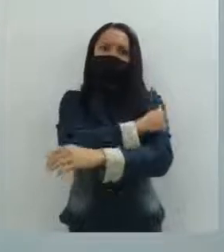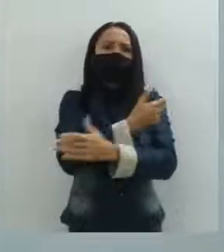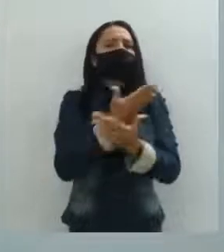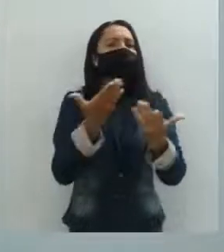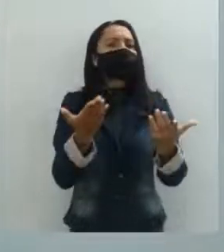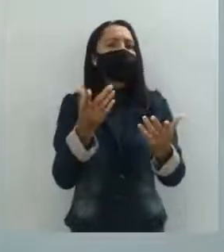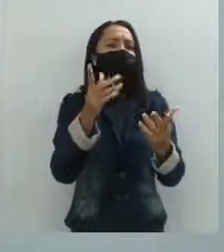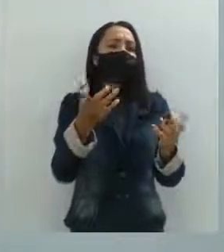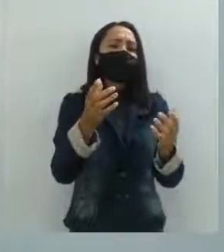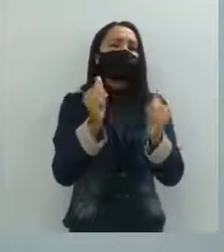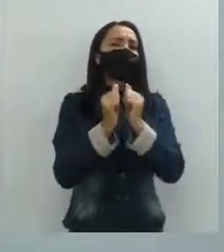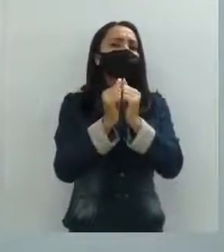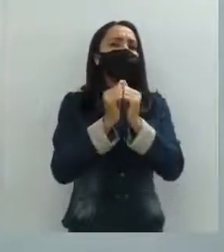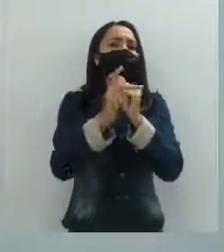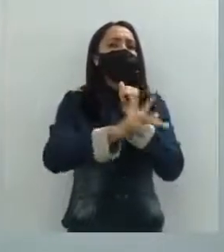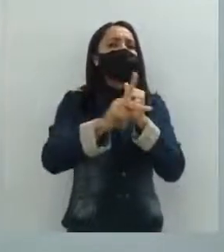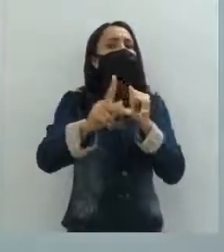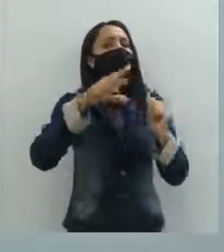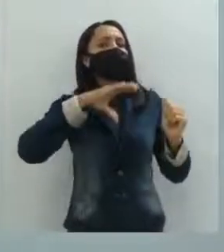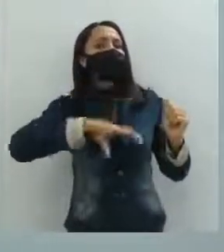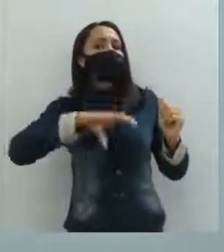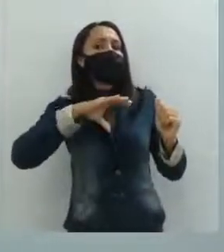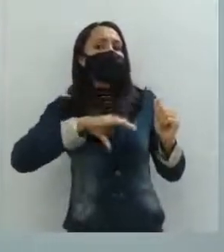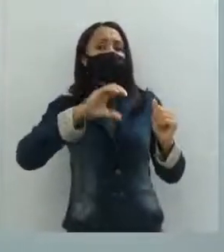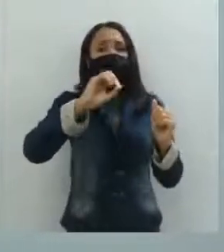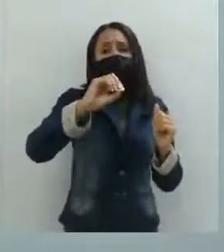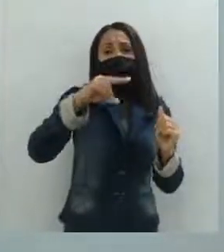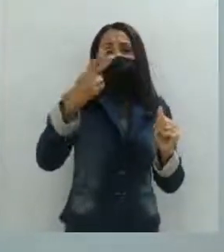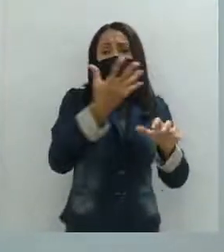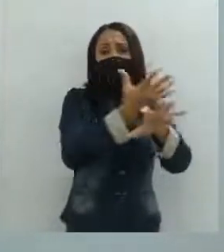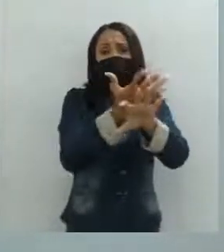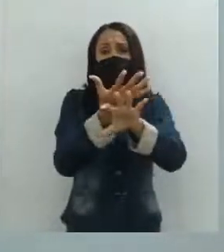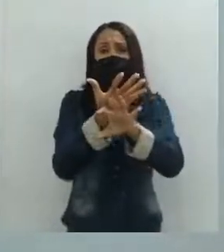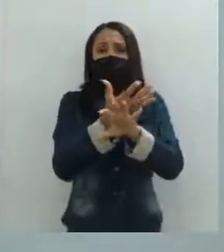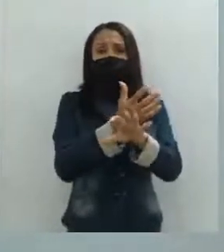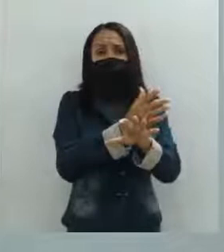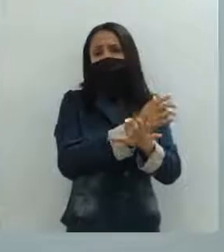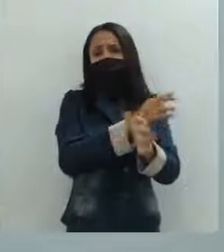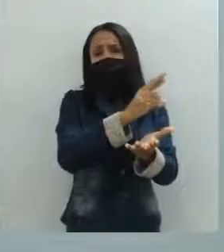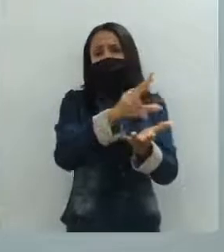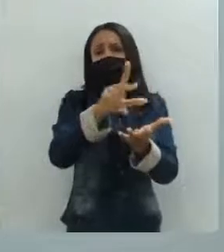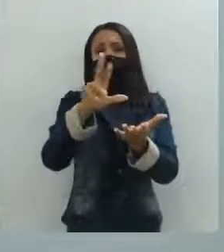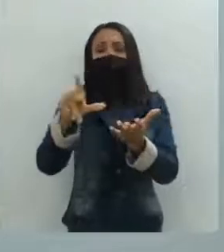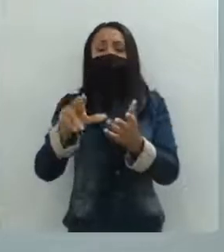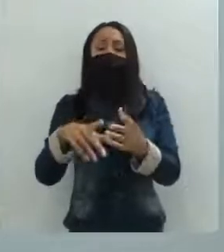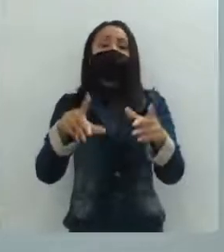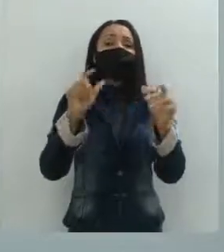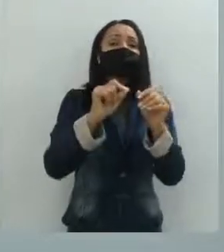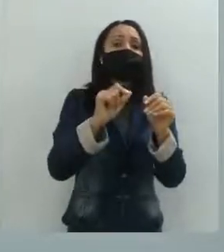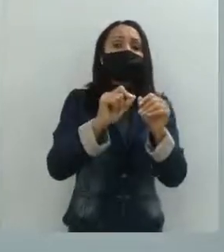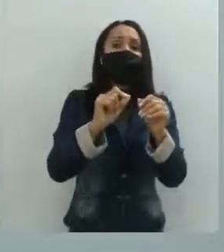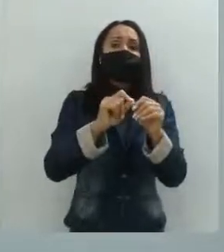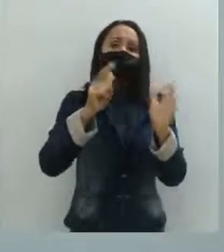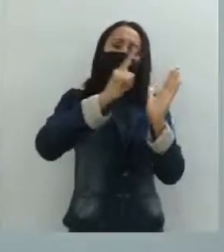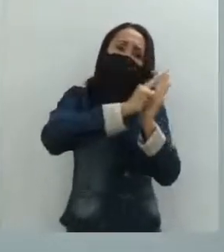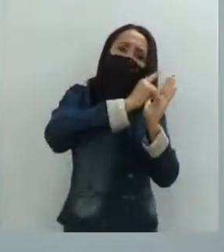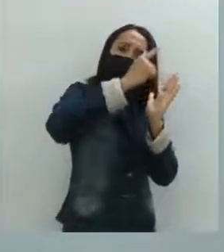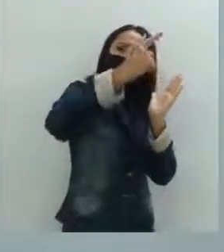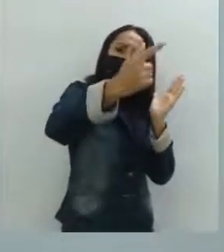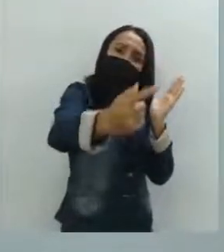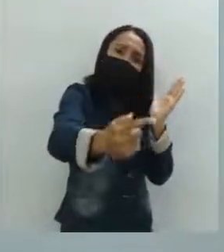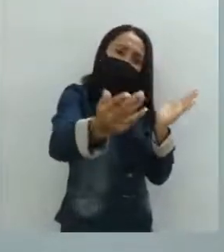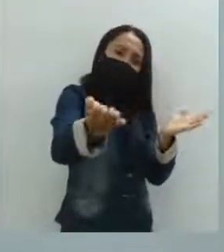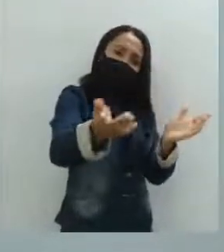seu professor de língua portuguesa ou outra disciplina, fazer em sua sala de aula um jornalzinho com